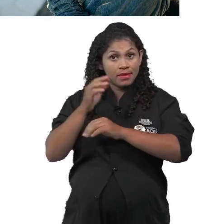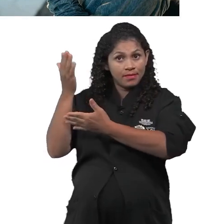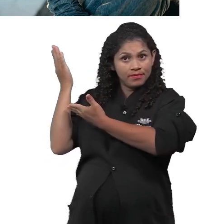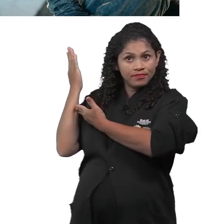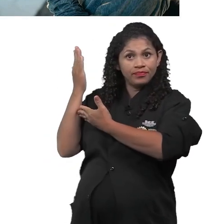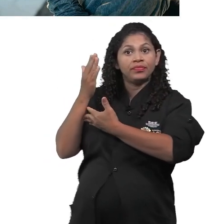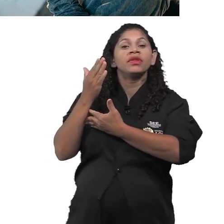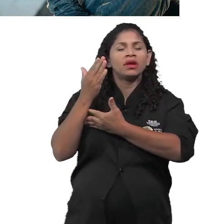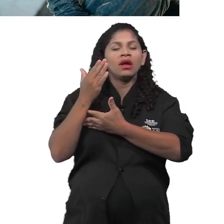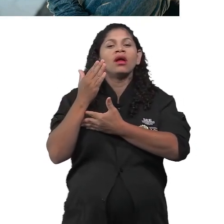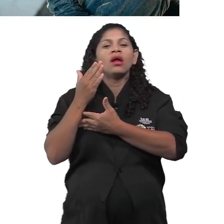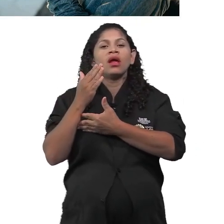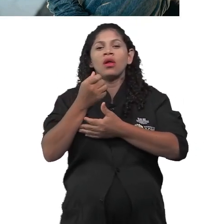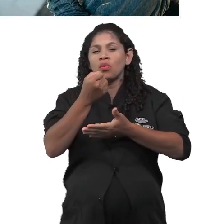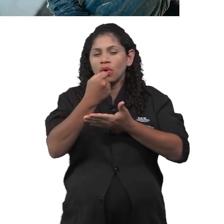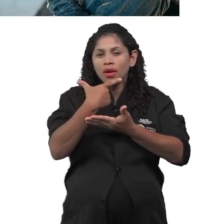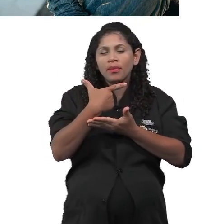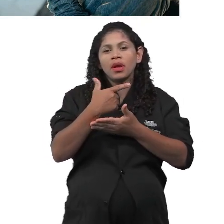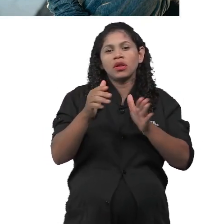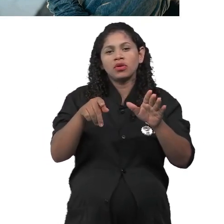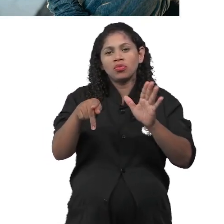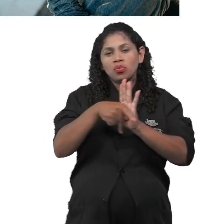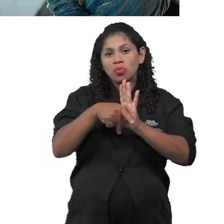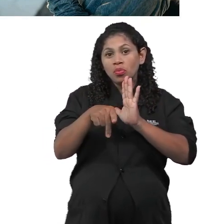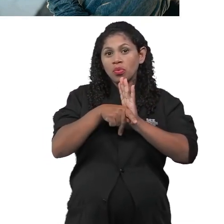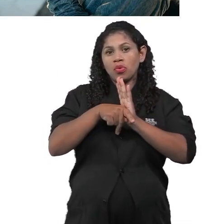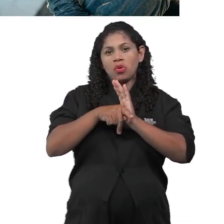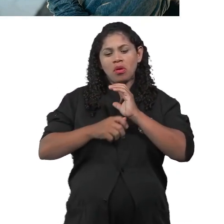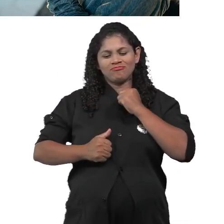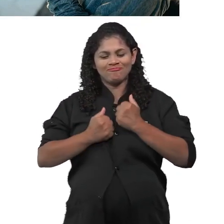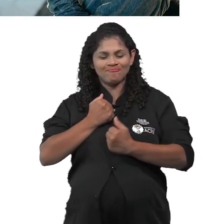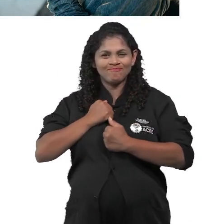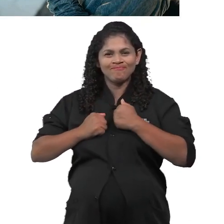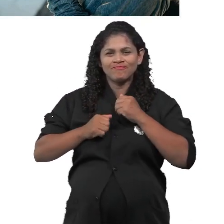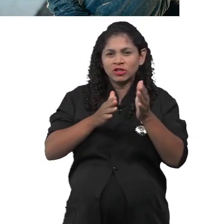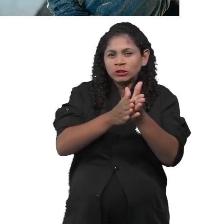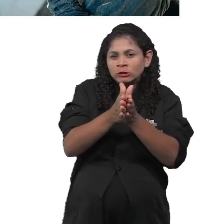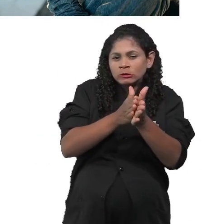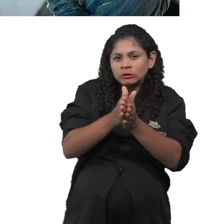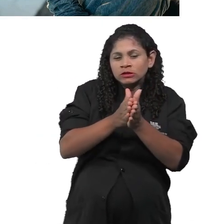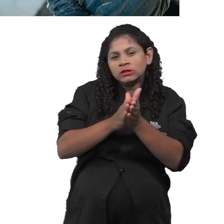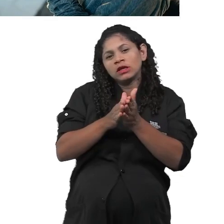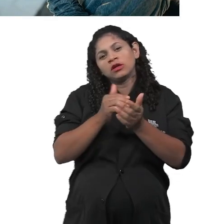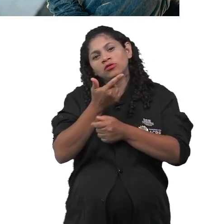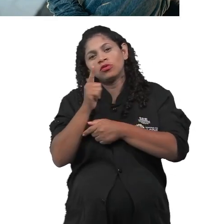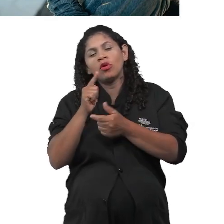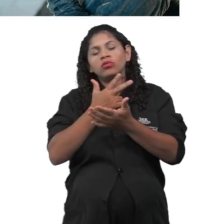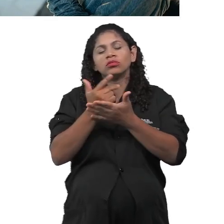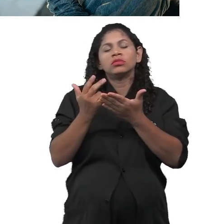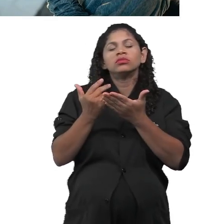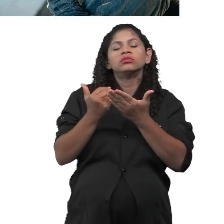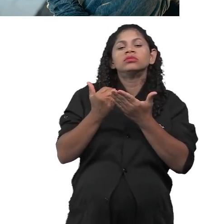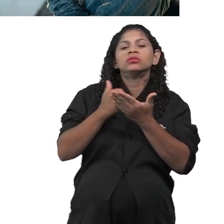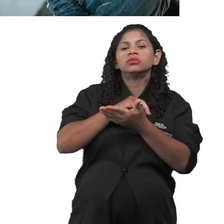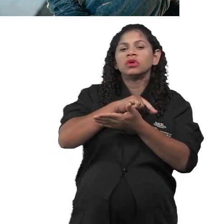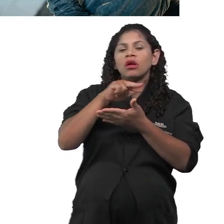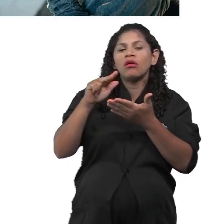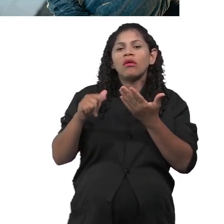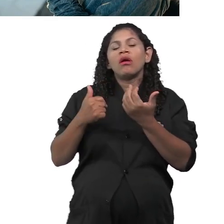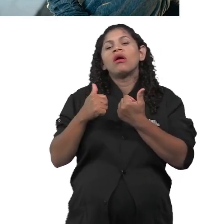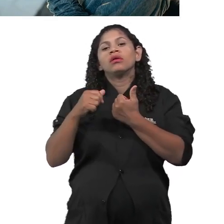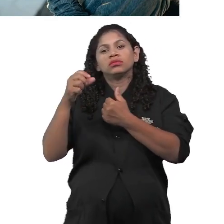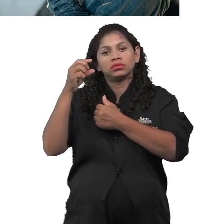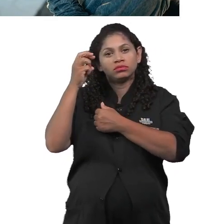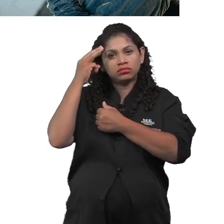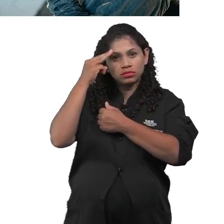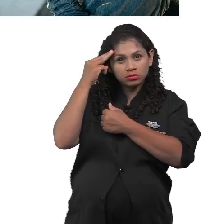medicamento ali para depressão, para ansiedade, para toque e outros tipos de problemas ali da saúde mental, ele vai agir como,